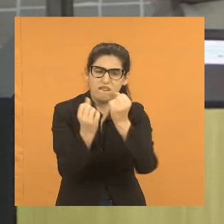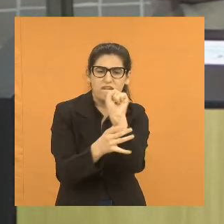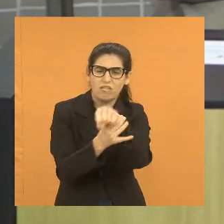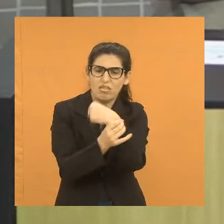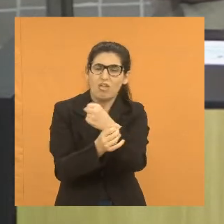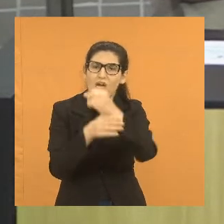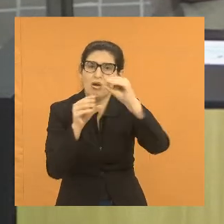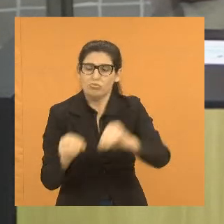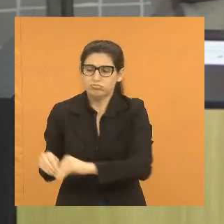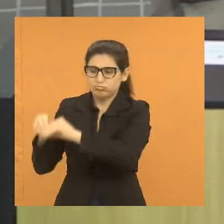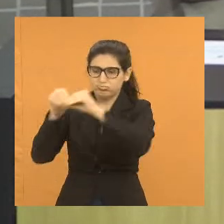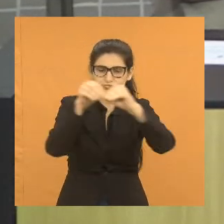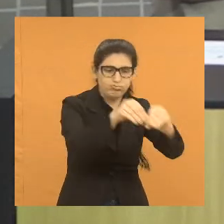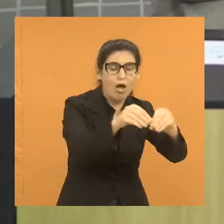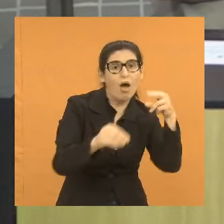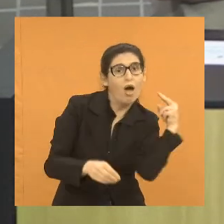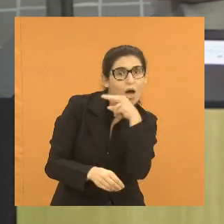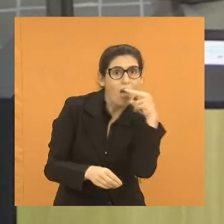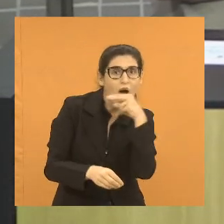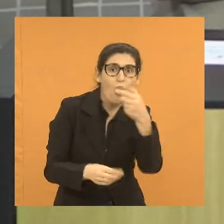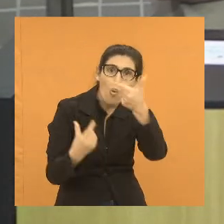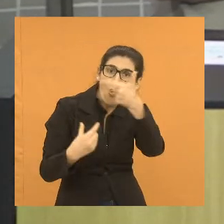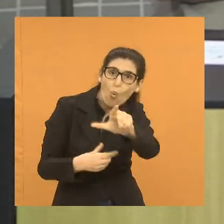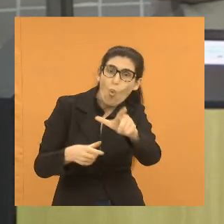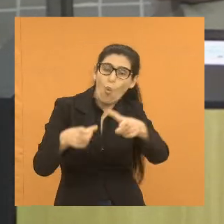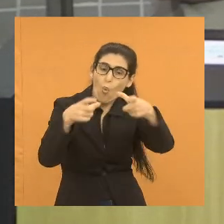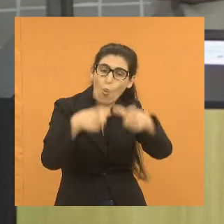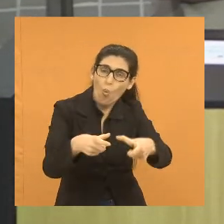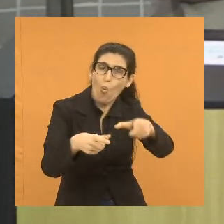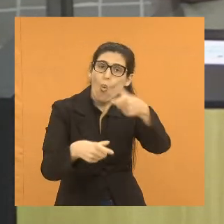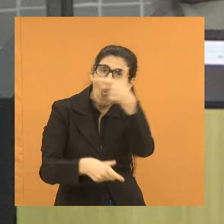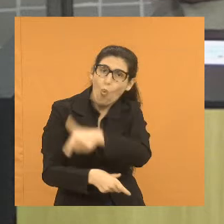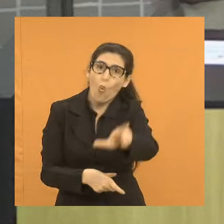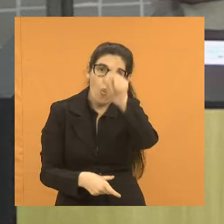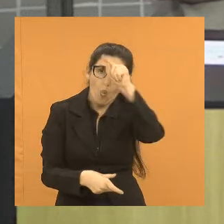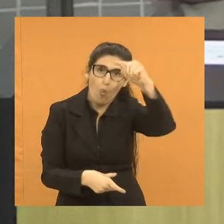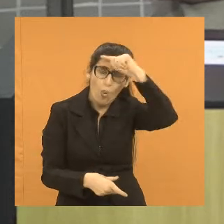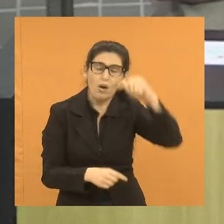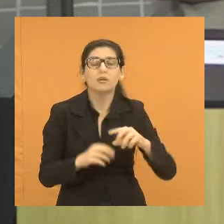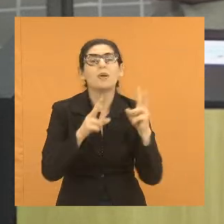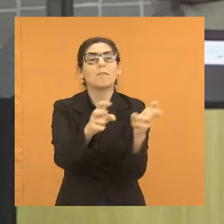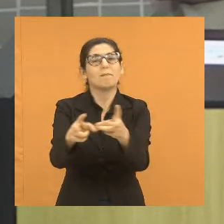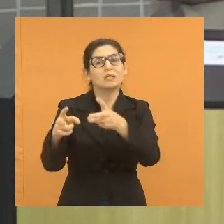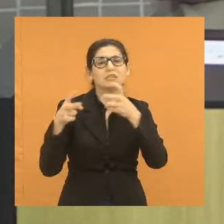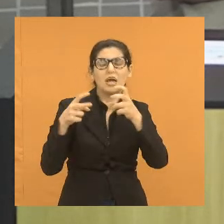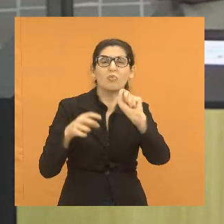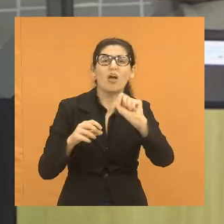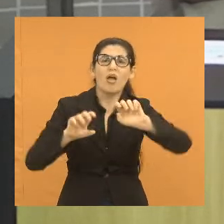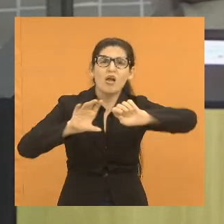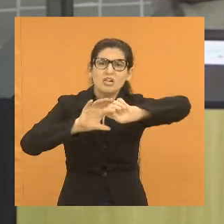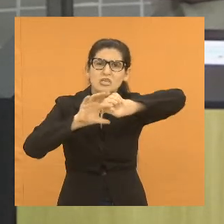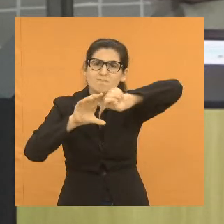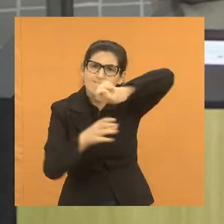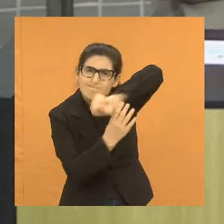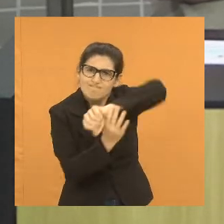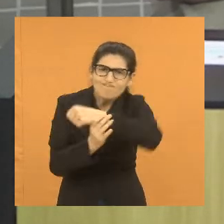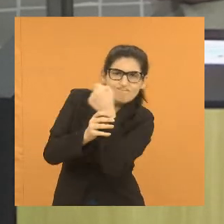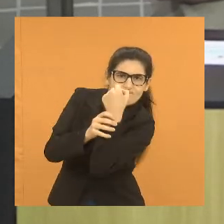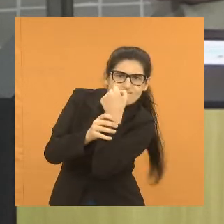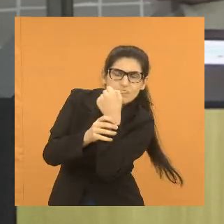com urgência. O que a gente pode observar também? Existem vários casos de entorse, existem vários casos